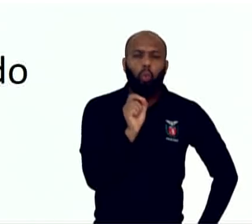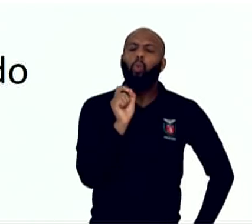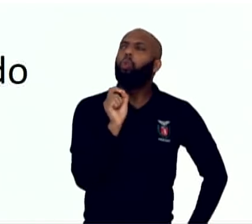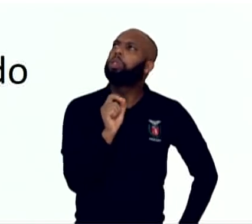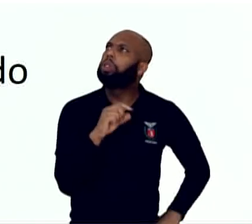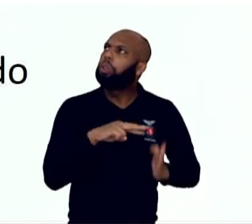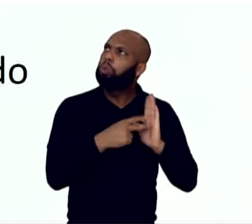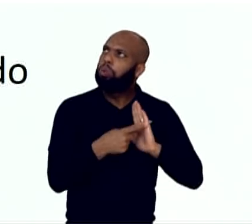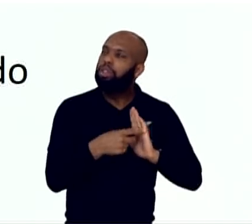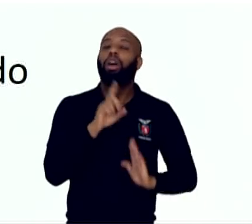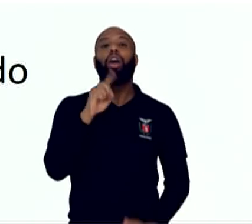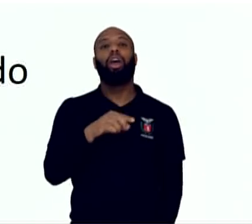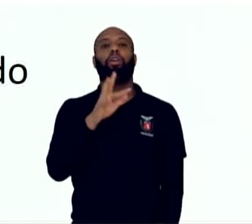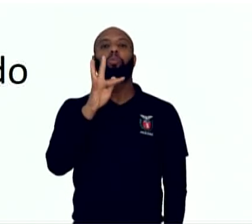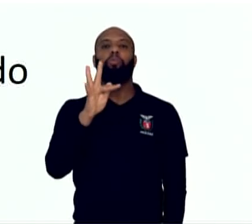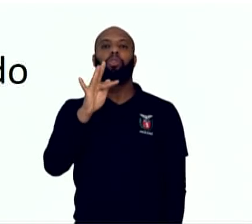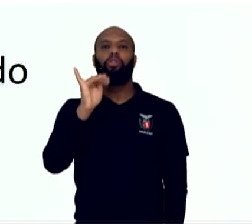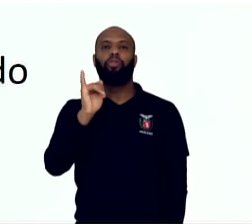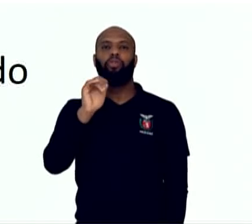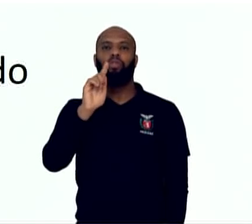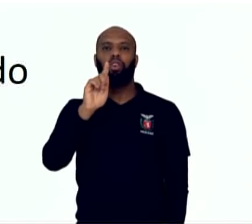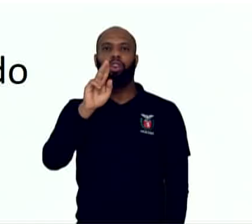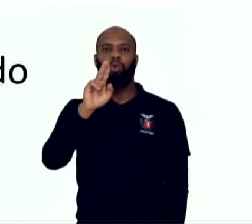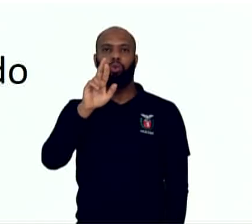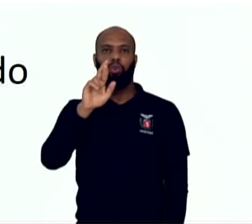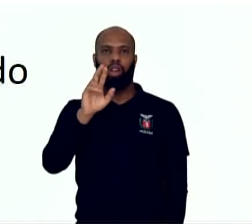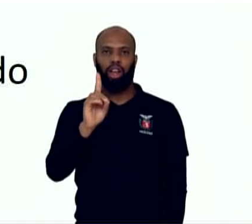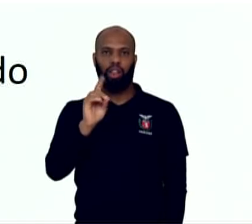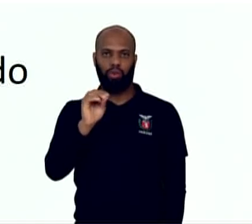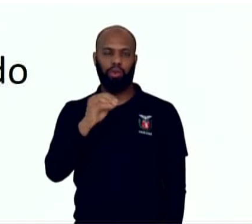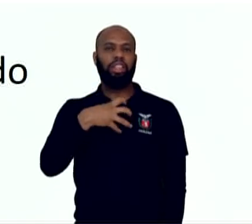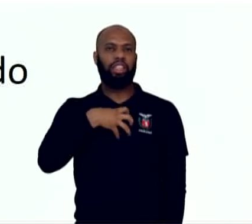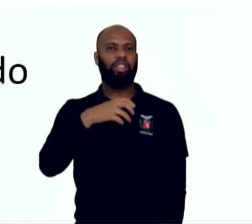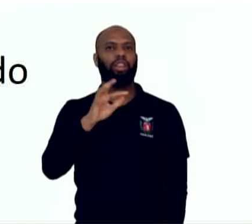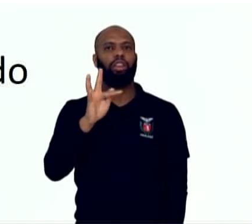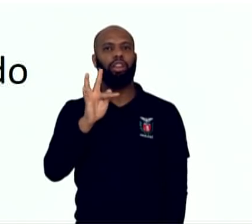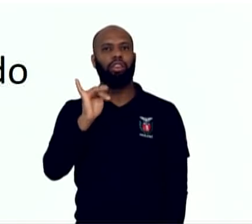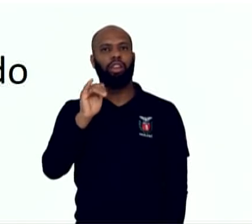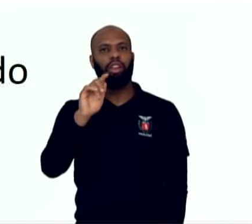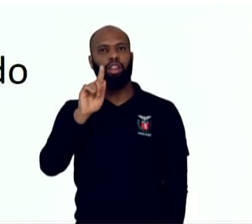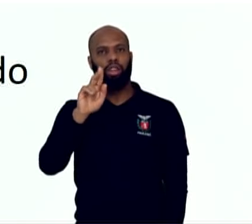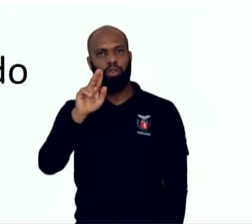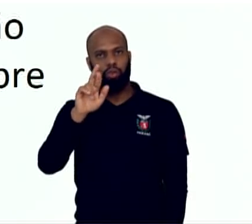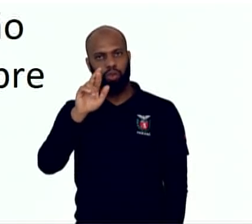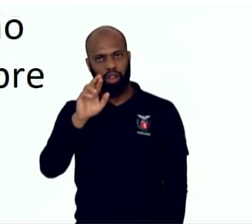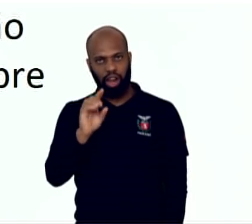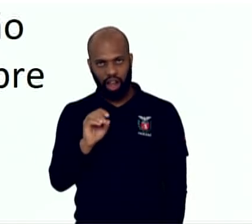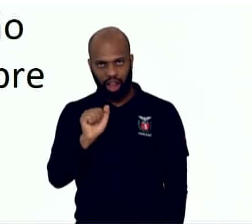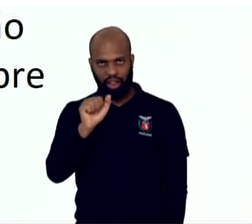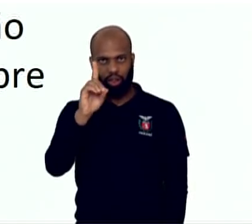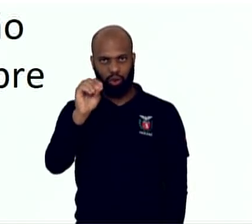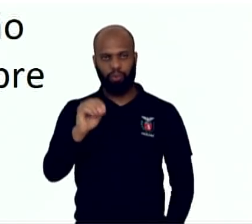Então, palavras diferentes do seu uso literal, do seu uso comum. Muito fácil.